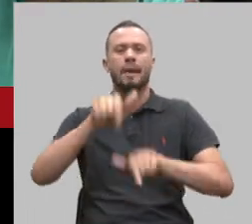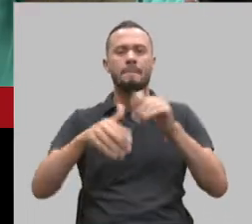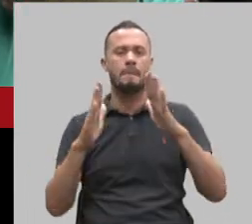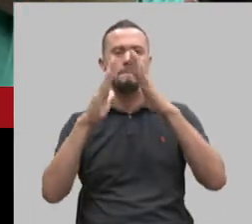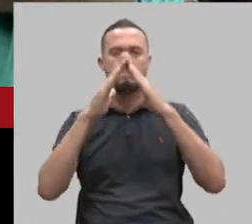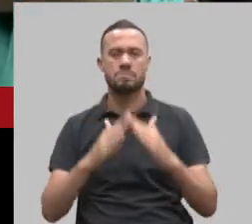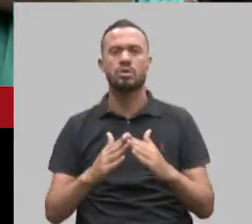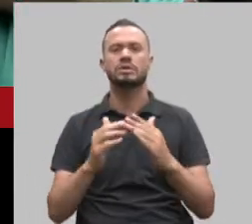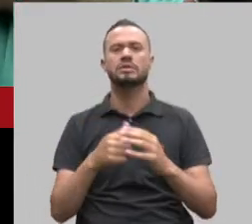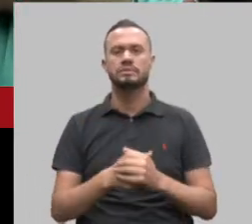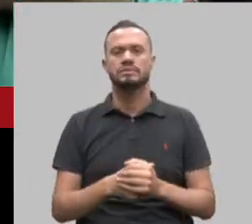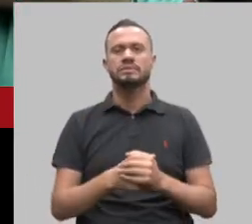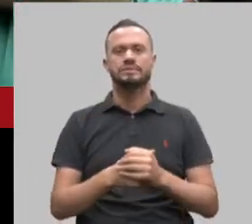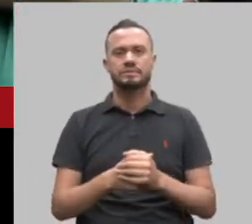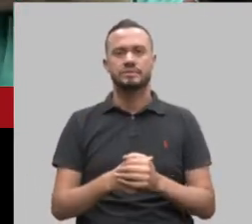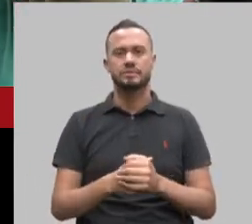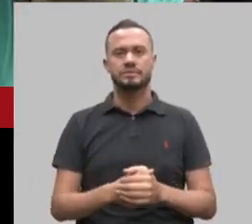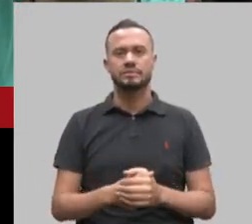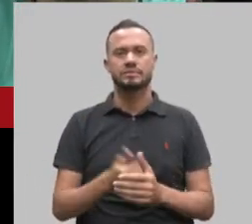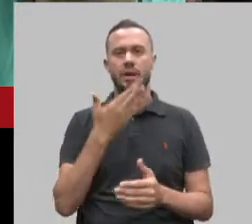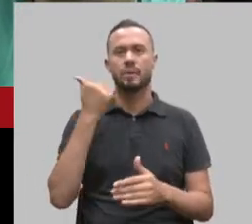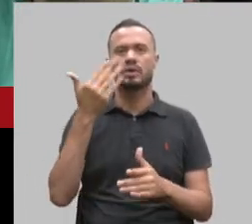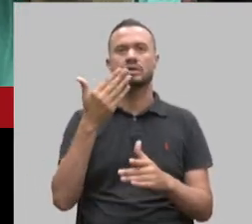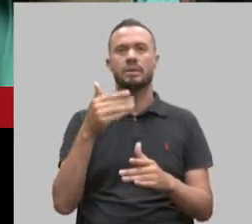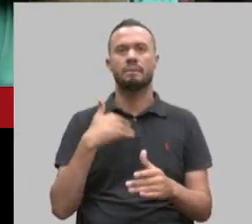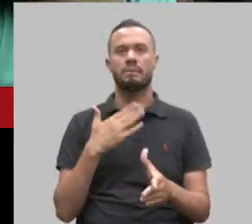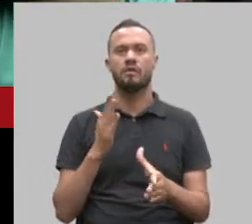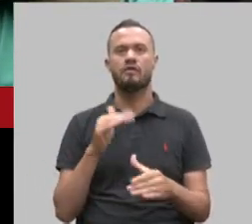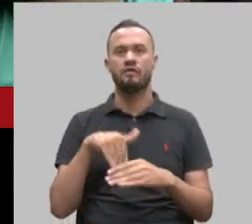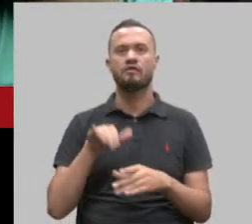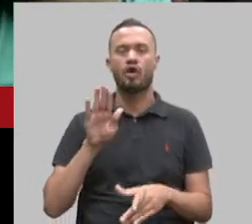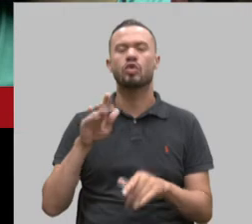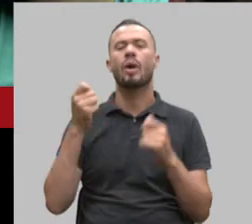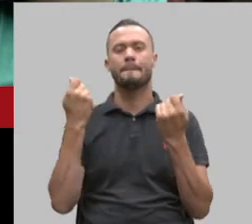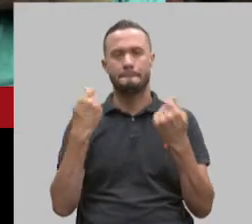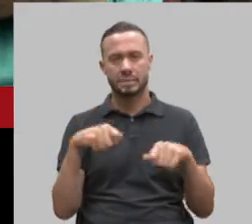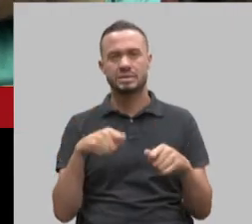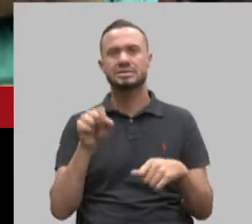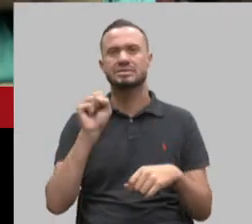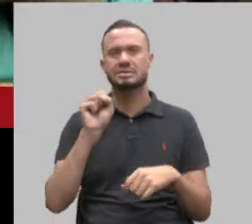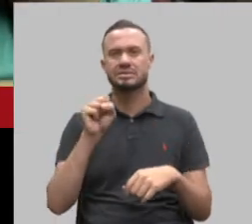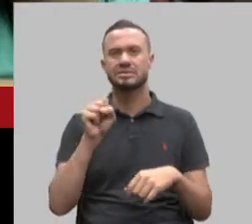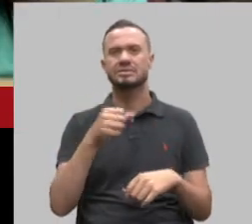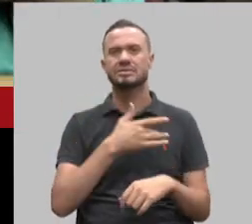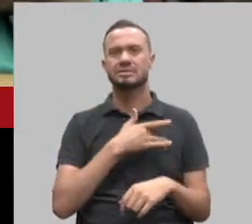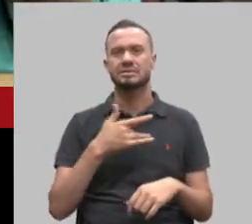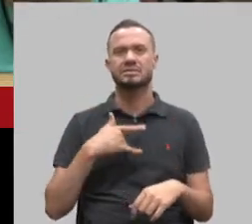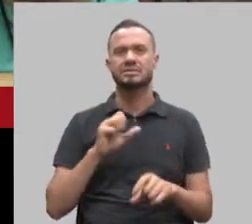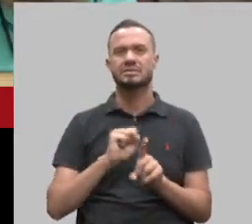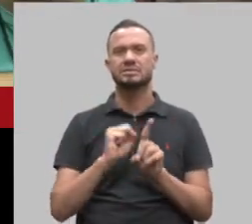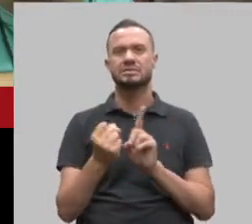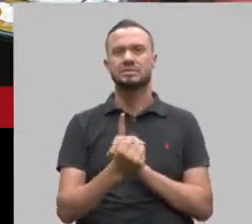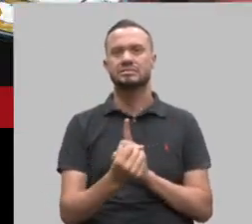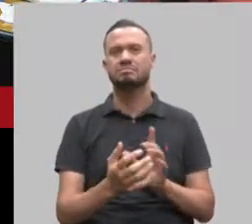prioridade na saúde na sociedade eu volto a dizer Deve sim ser uma responsabilidade da saúde a sociedade